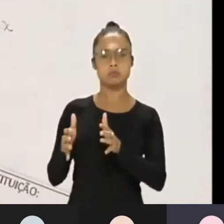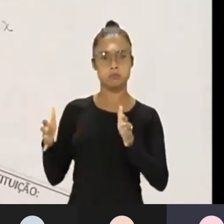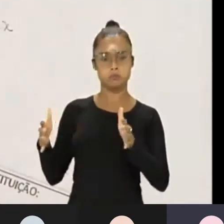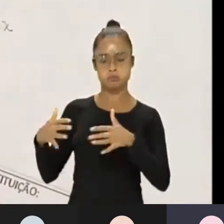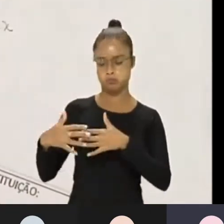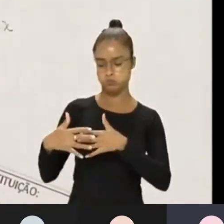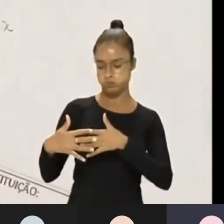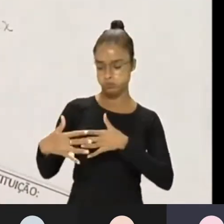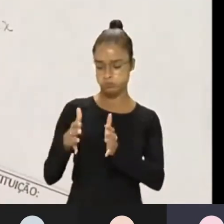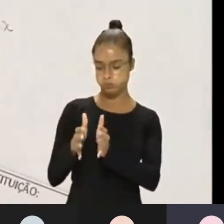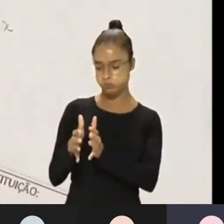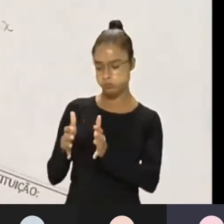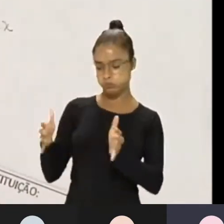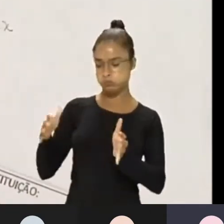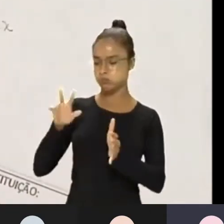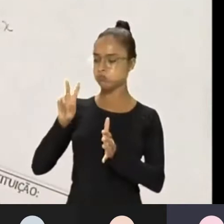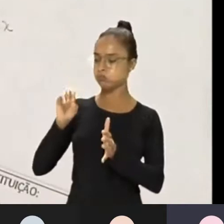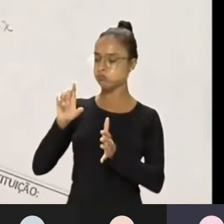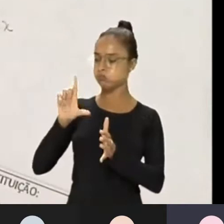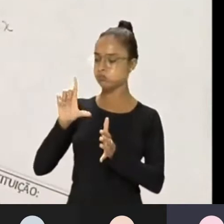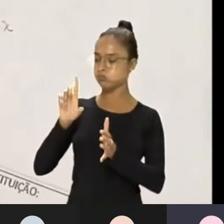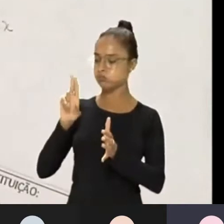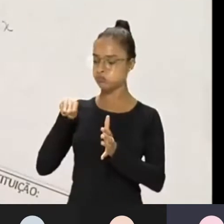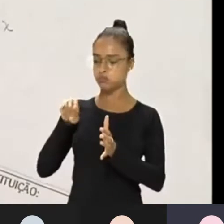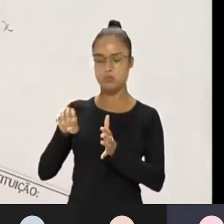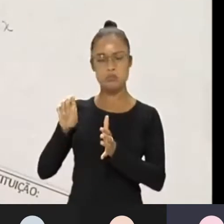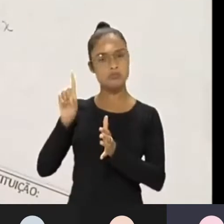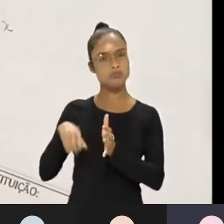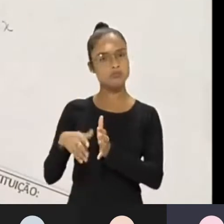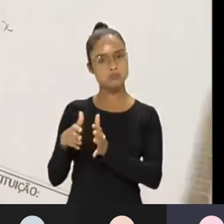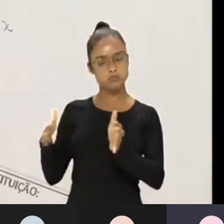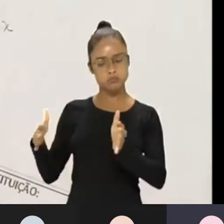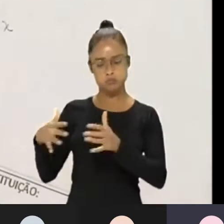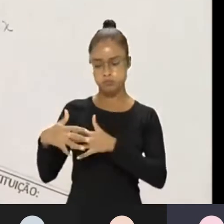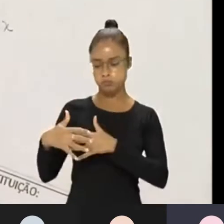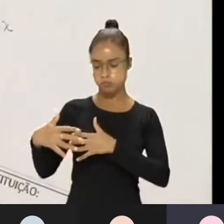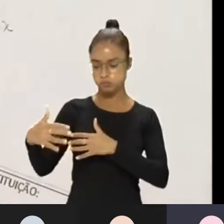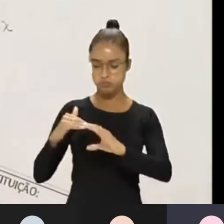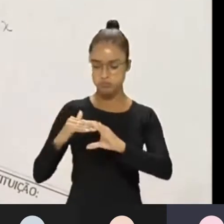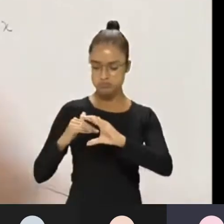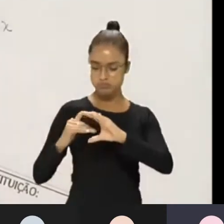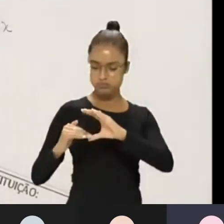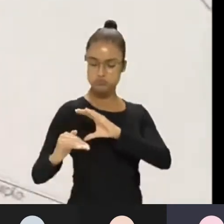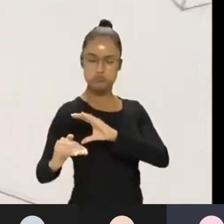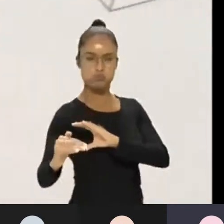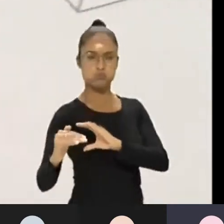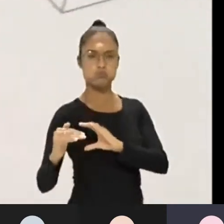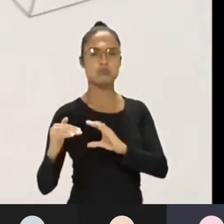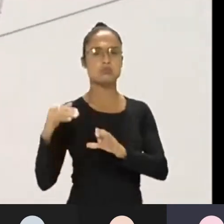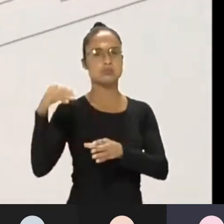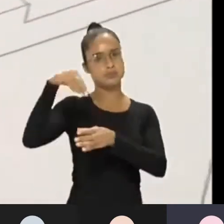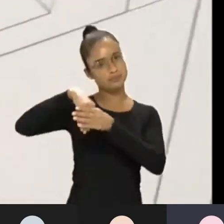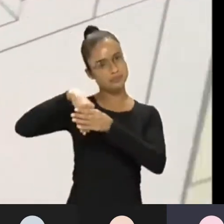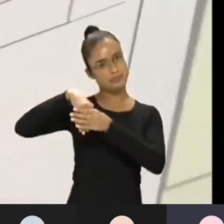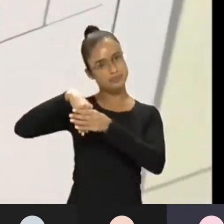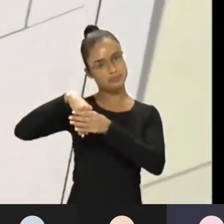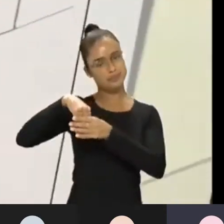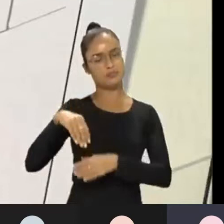que foi feita uma subtração, foi feito um corte na parte interna. Então, observando o terceiro